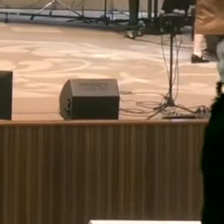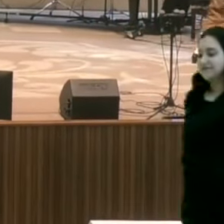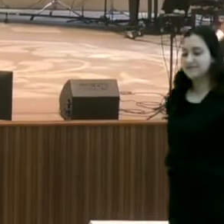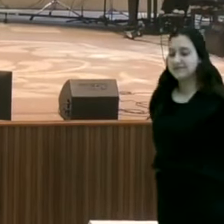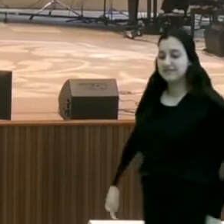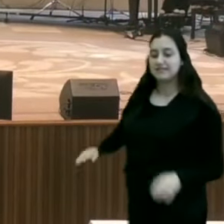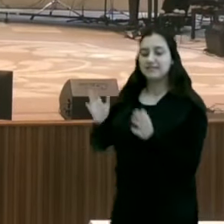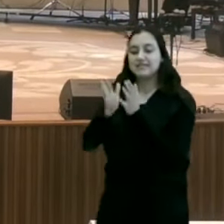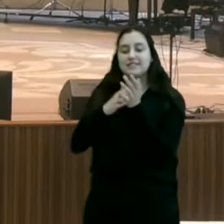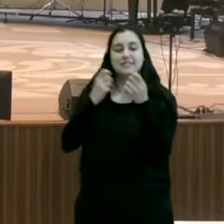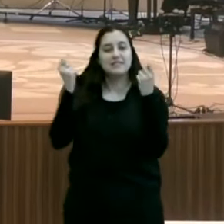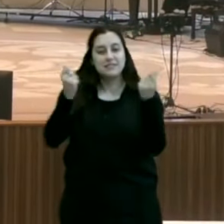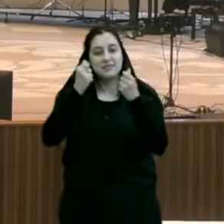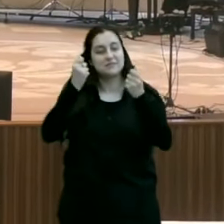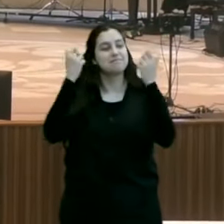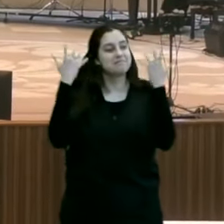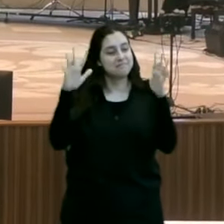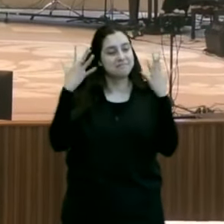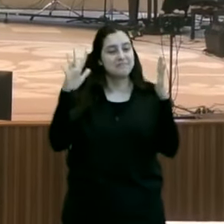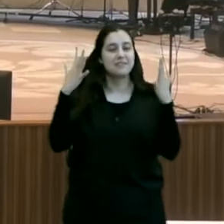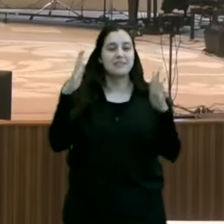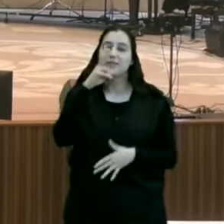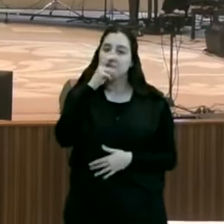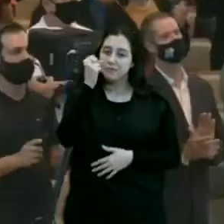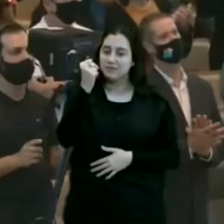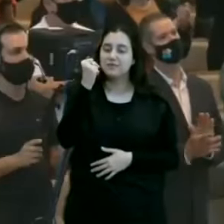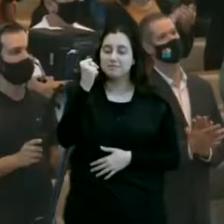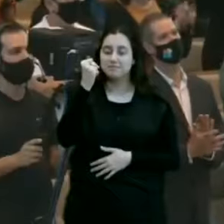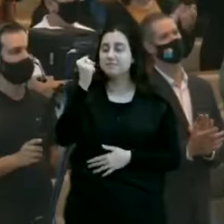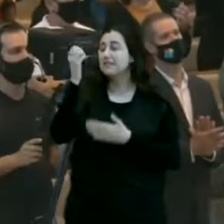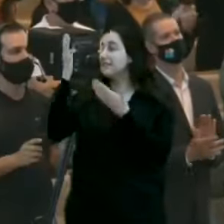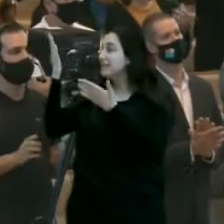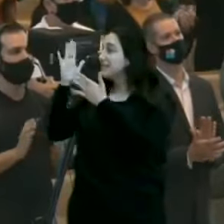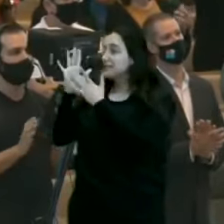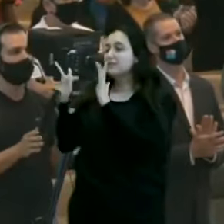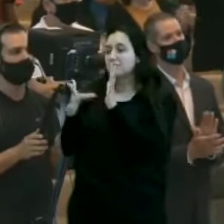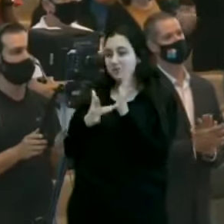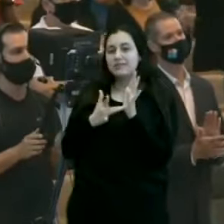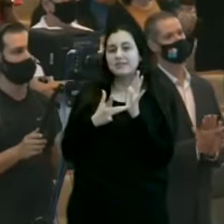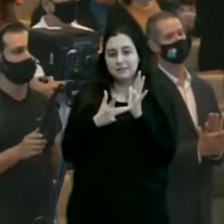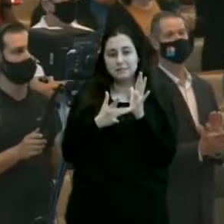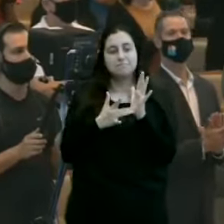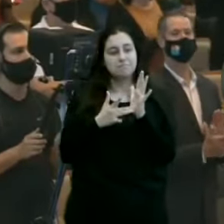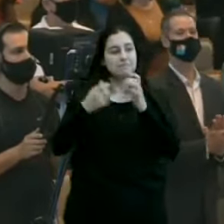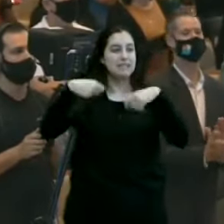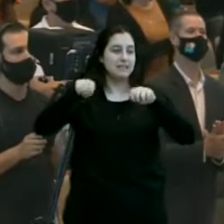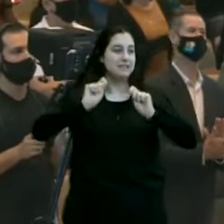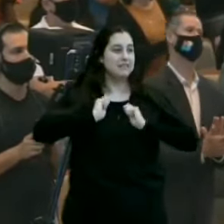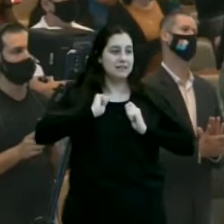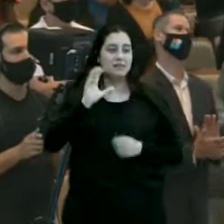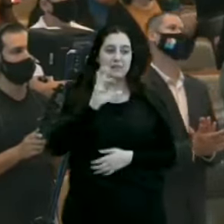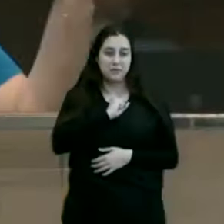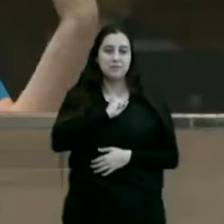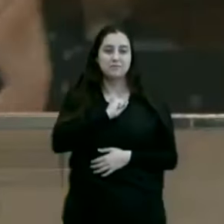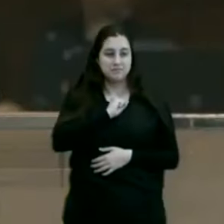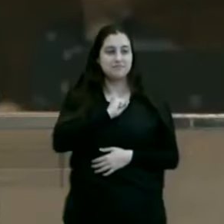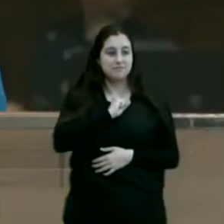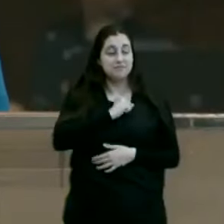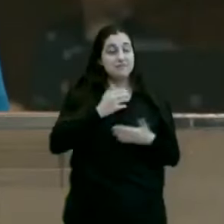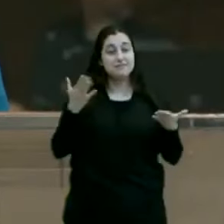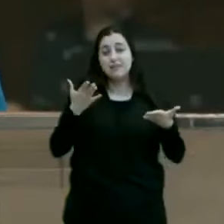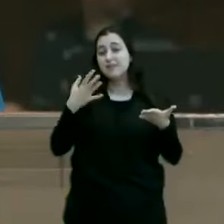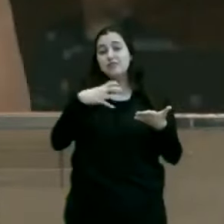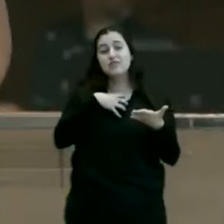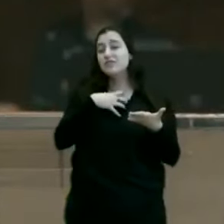Aleluia! Dá esse aplauso bem forte para esse Jesus que nos amou dessa forma